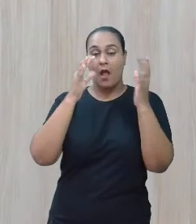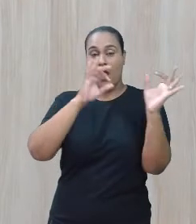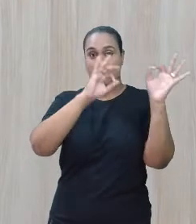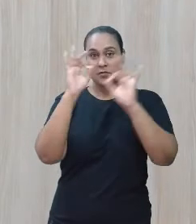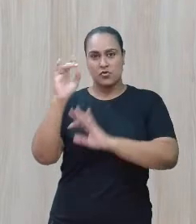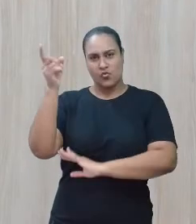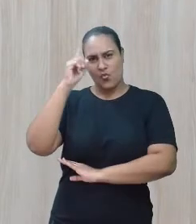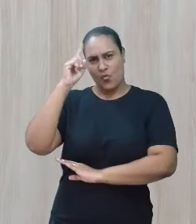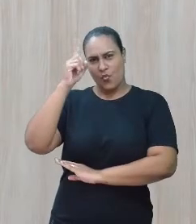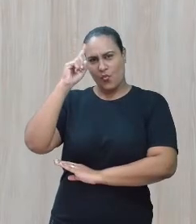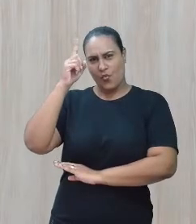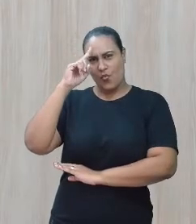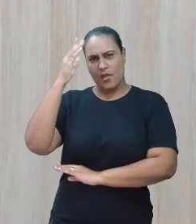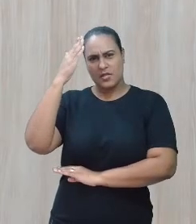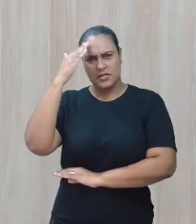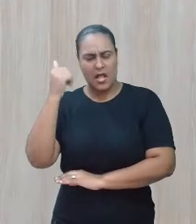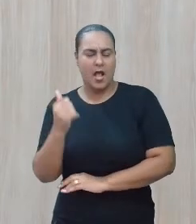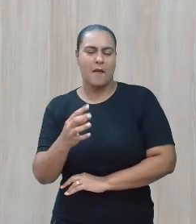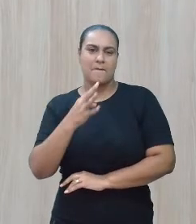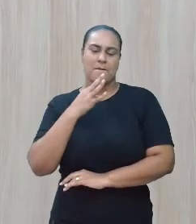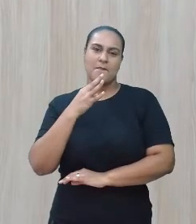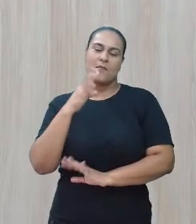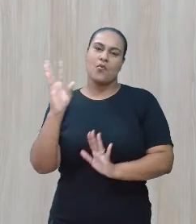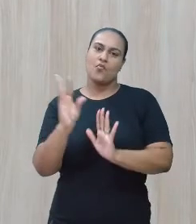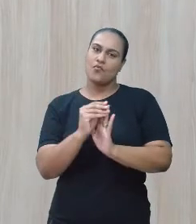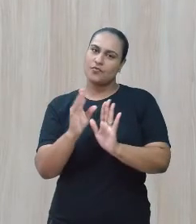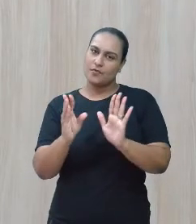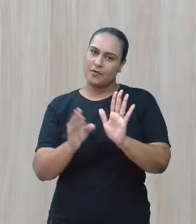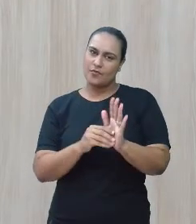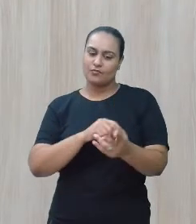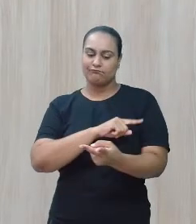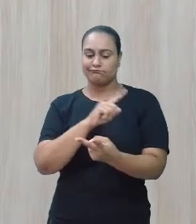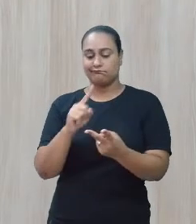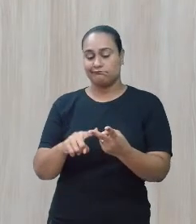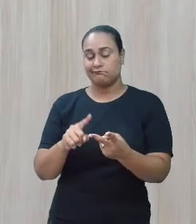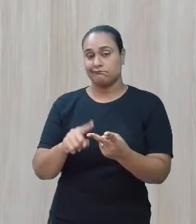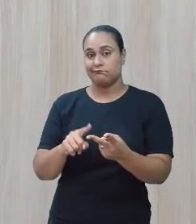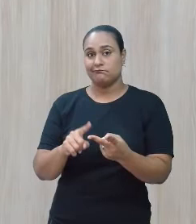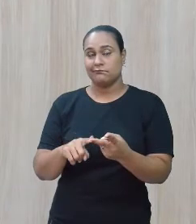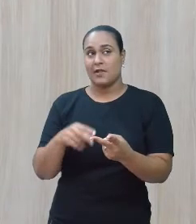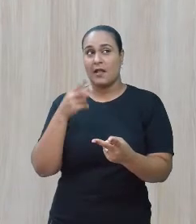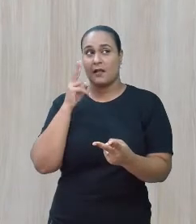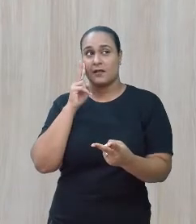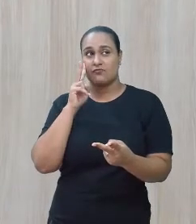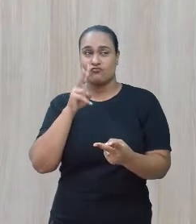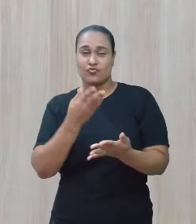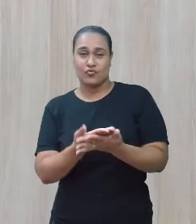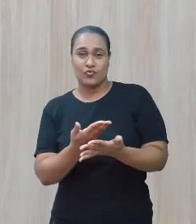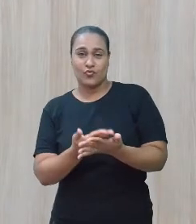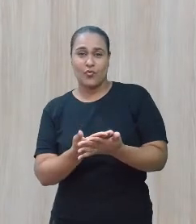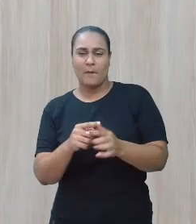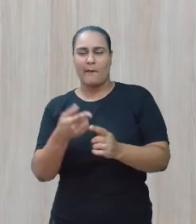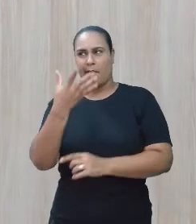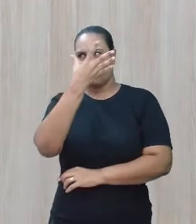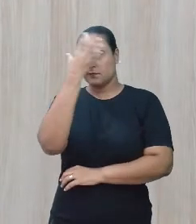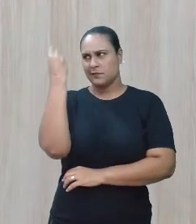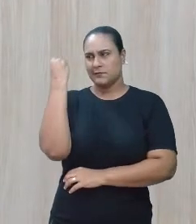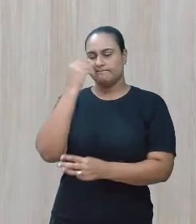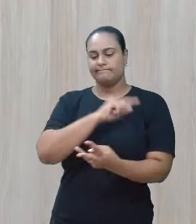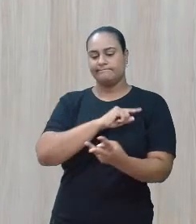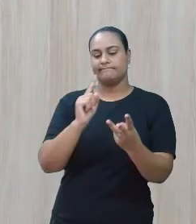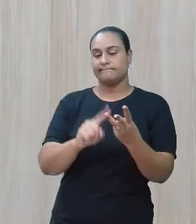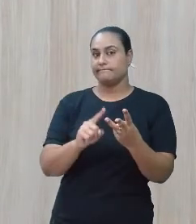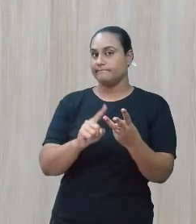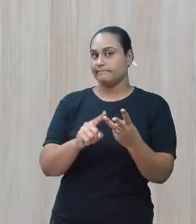aulas e sabem, conhecem os conteúdos, aqueles que viram e esqueceram, e aqueles